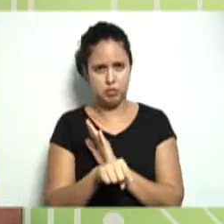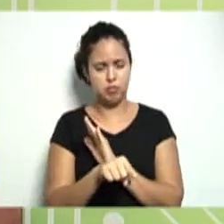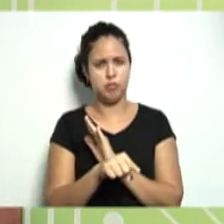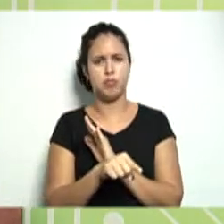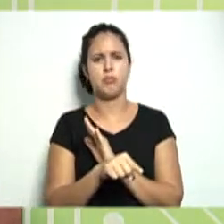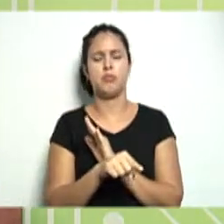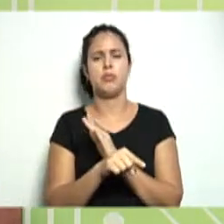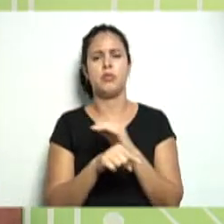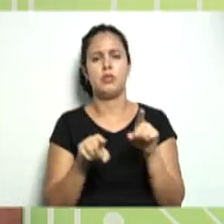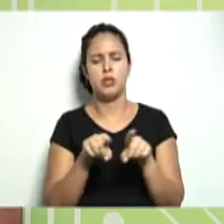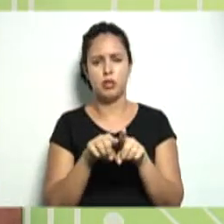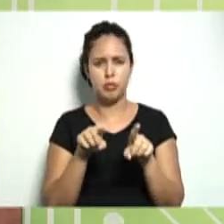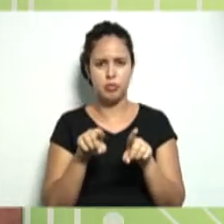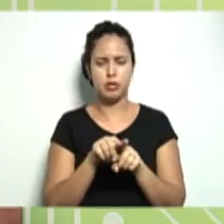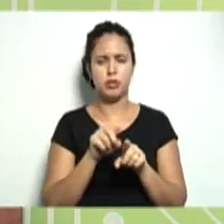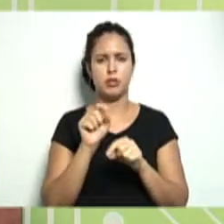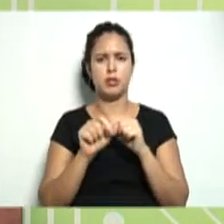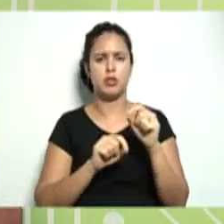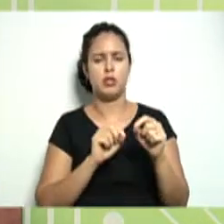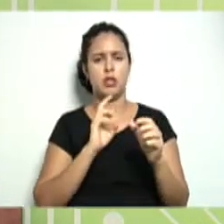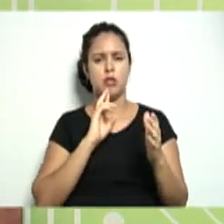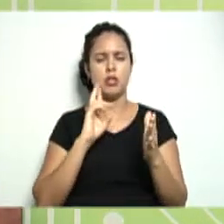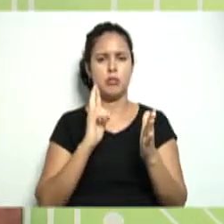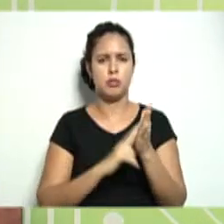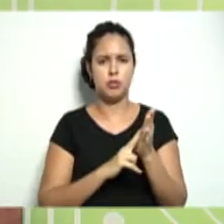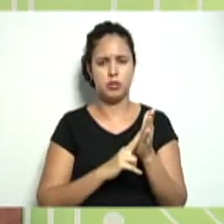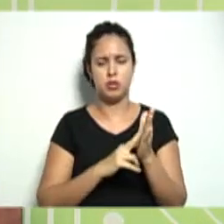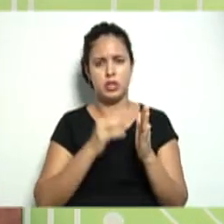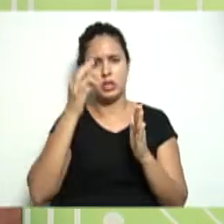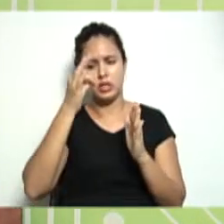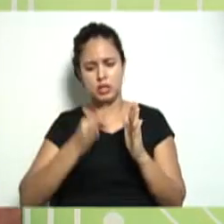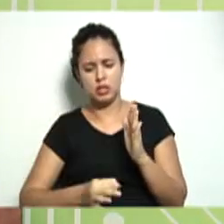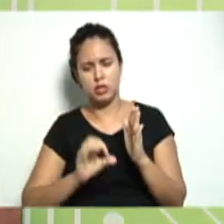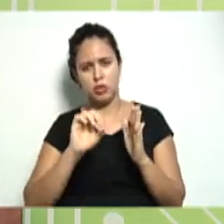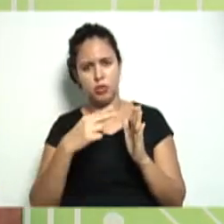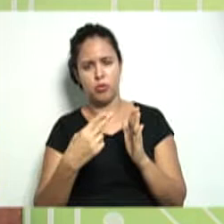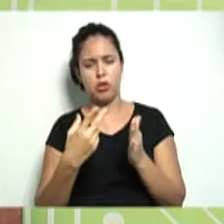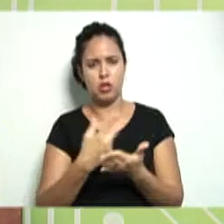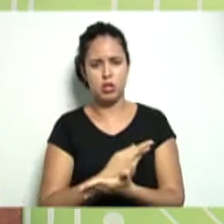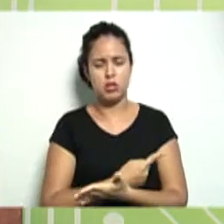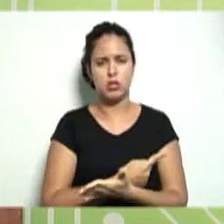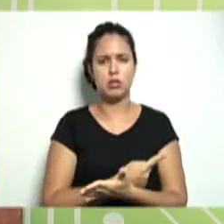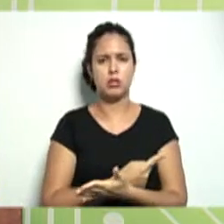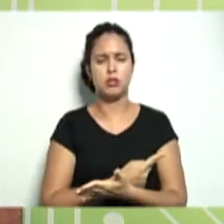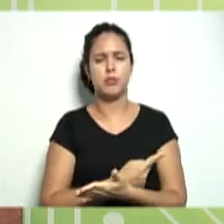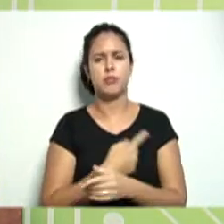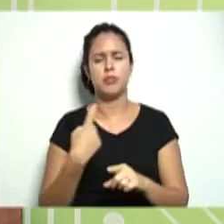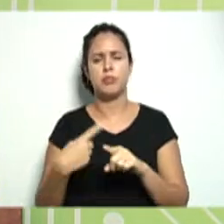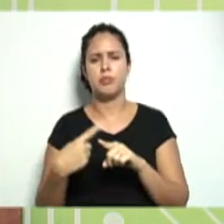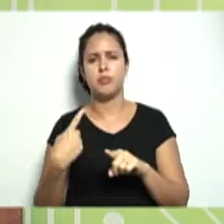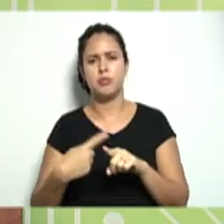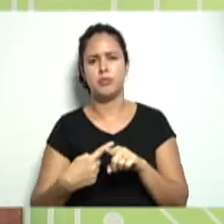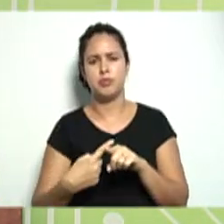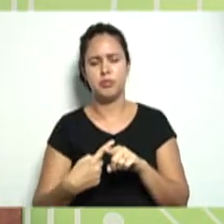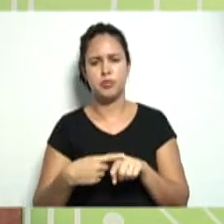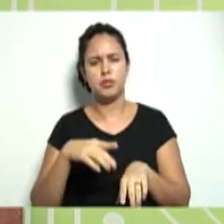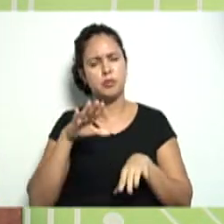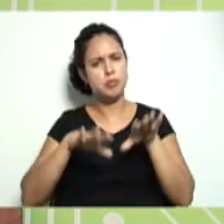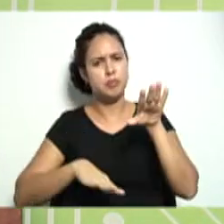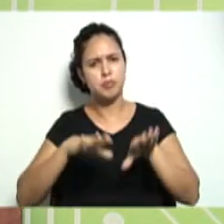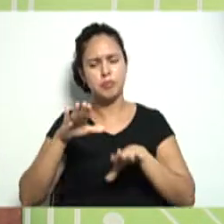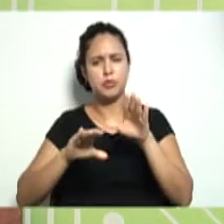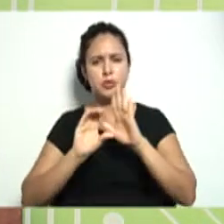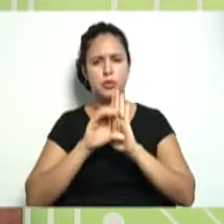específica e vai estar dizendo se a resposta é correta ou se a resposta é incorreta. Por quê? Porque dependendo